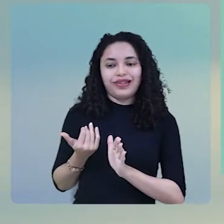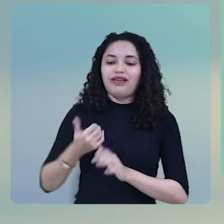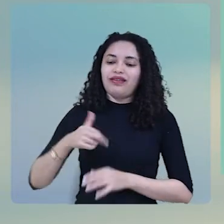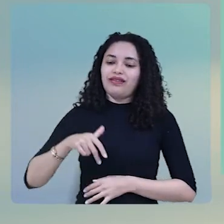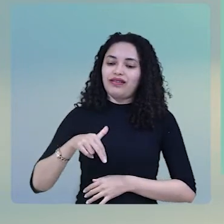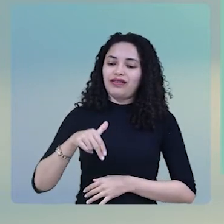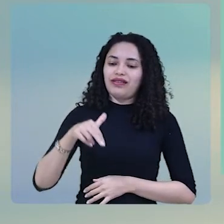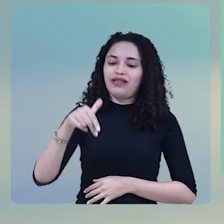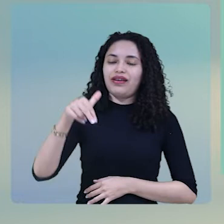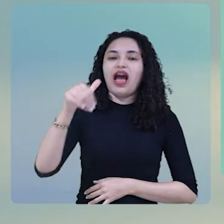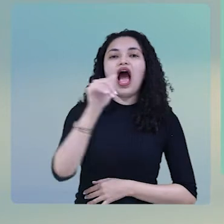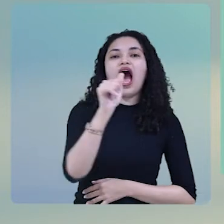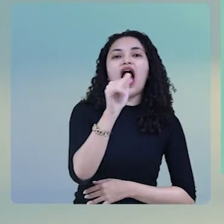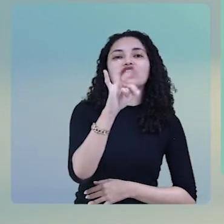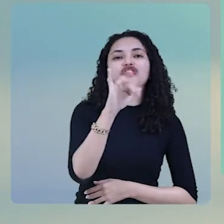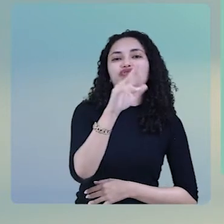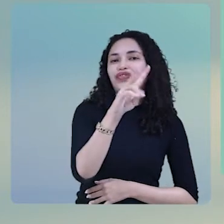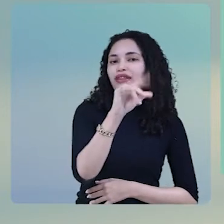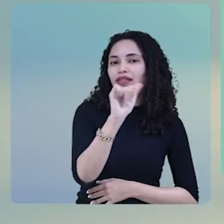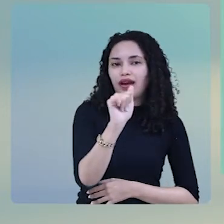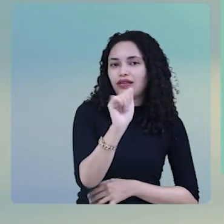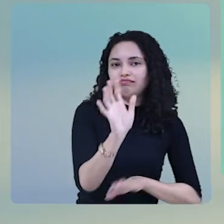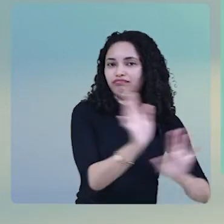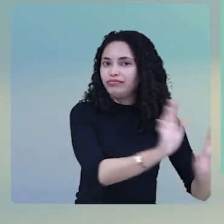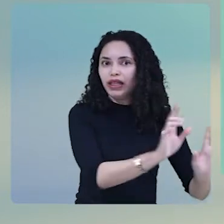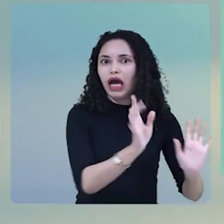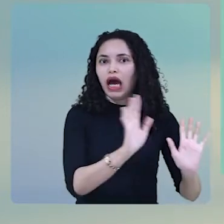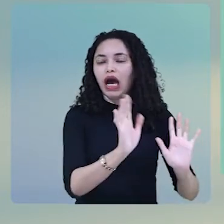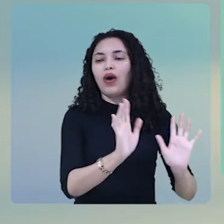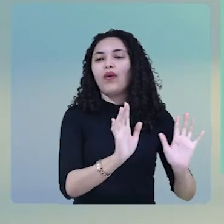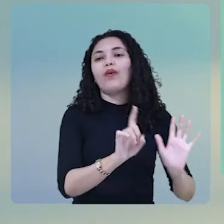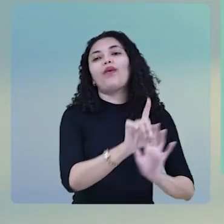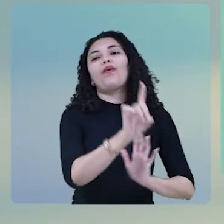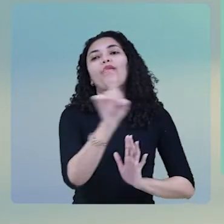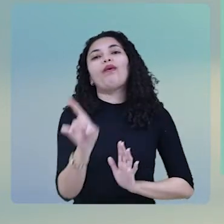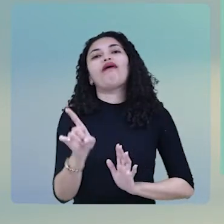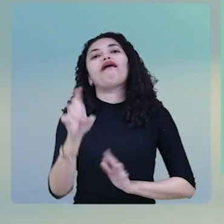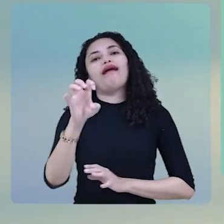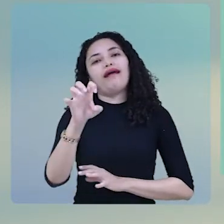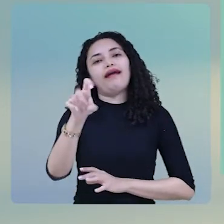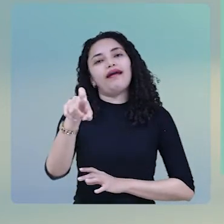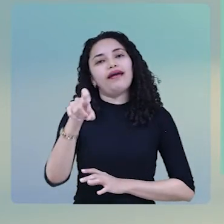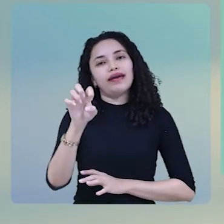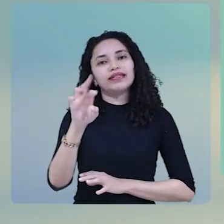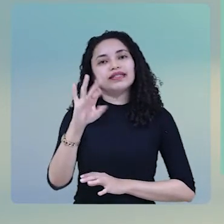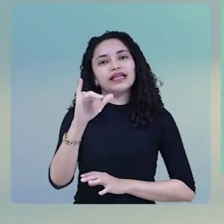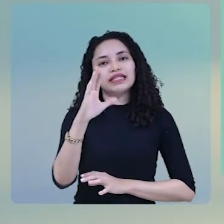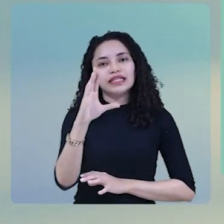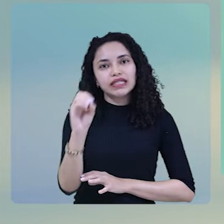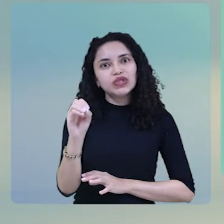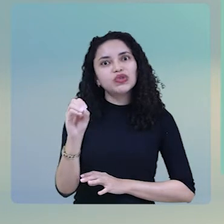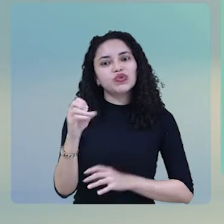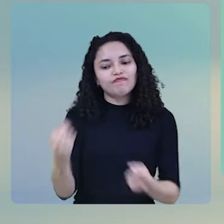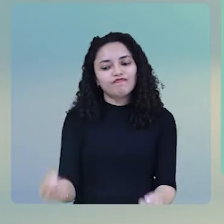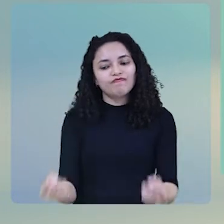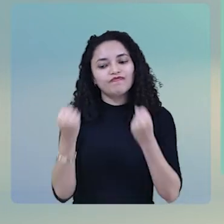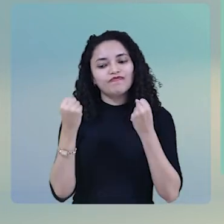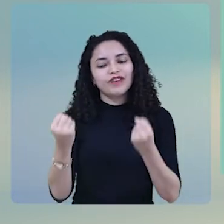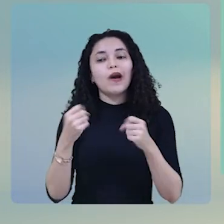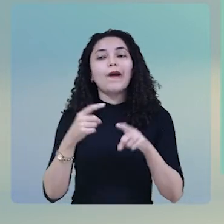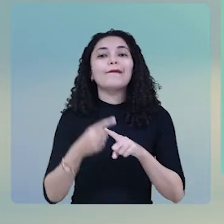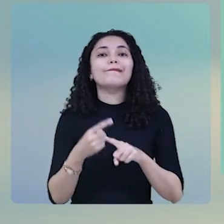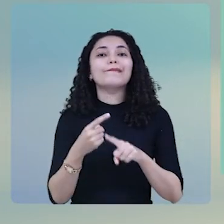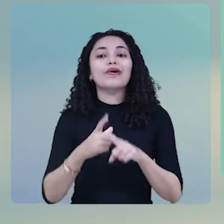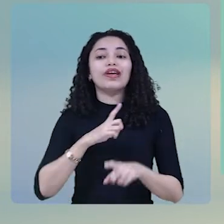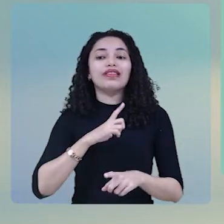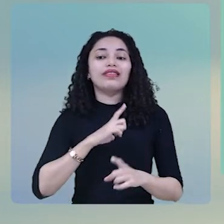de ser uma atividade física e passa, como aqui na imagem, vocês estão vendo, ó, passa a ser um exercício físico, porque ali tem um fim,